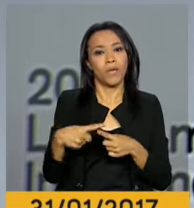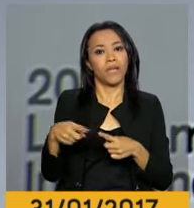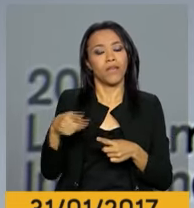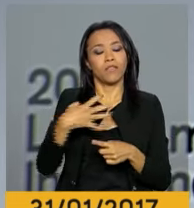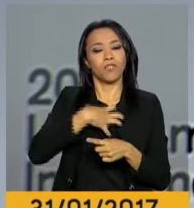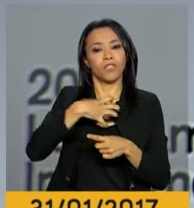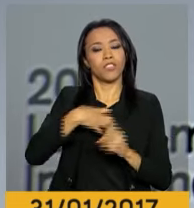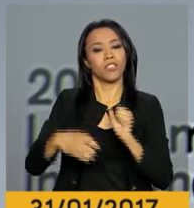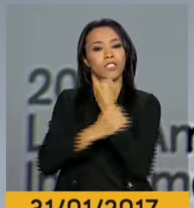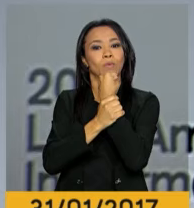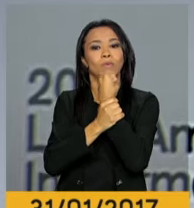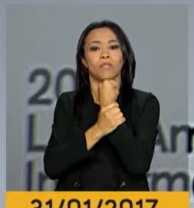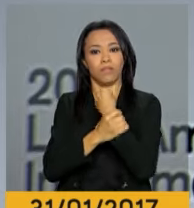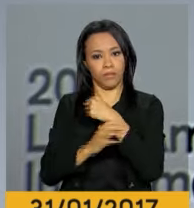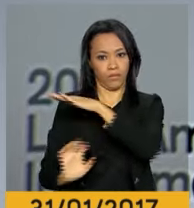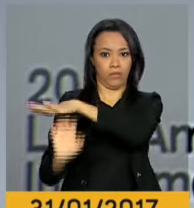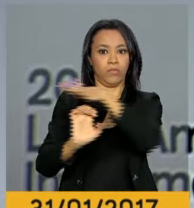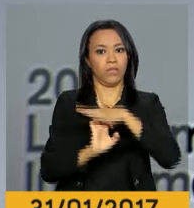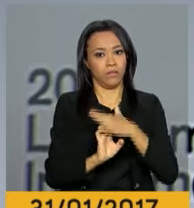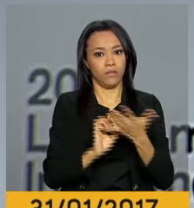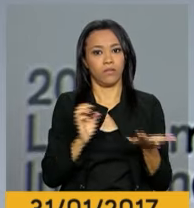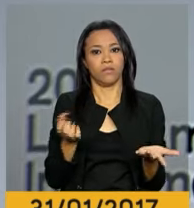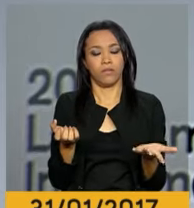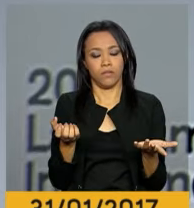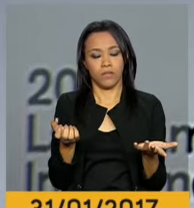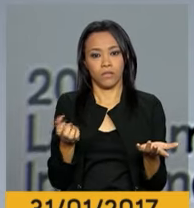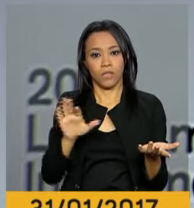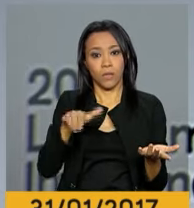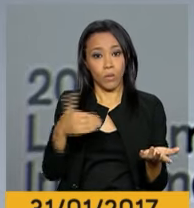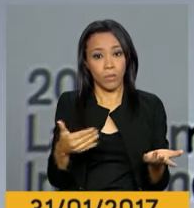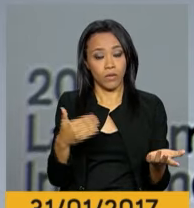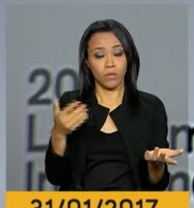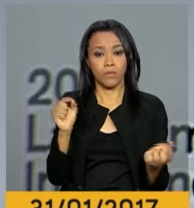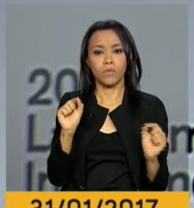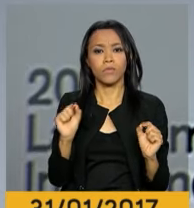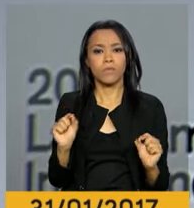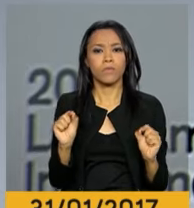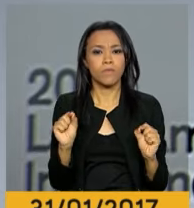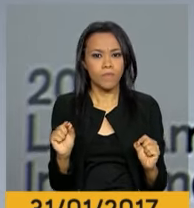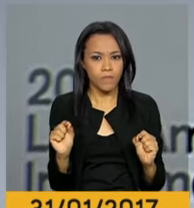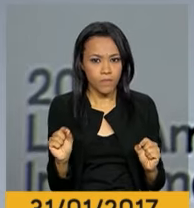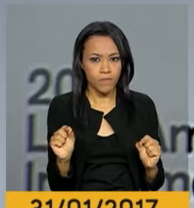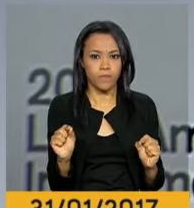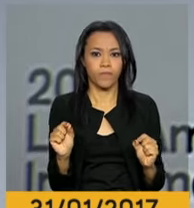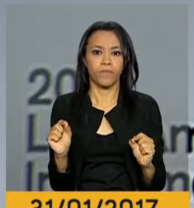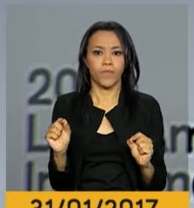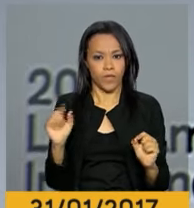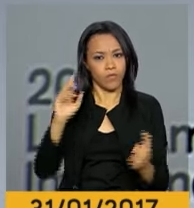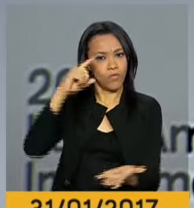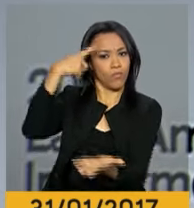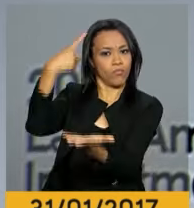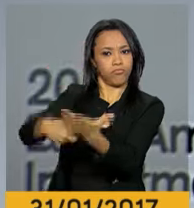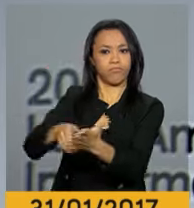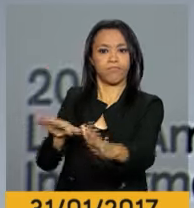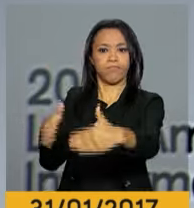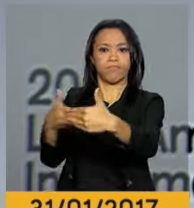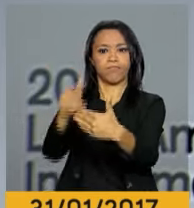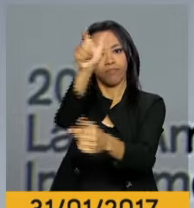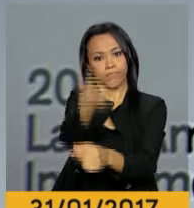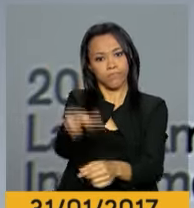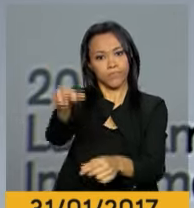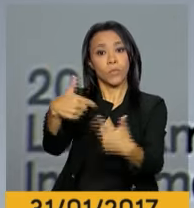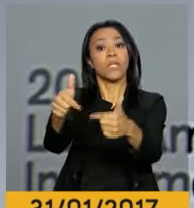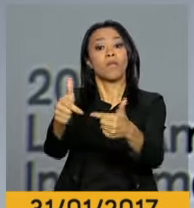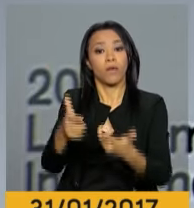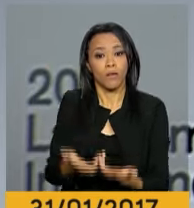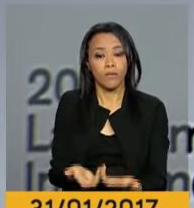segurança nas matérias que acordarem com os trabalhadores eh também